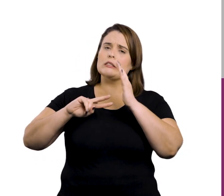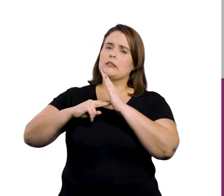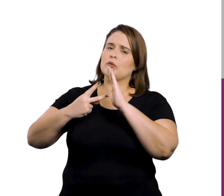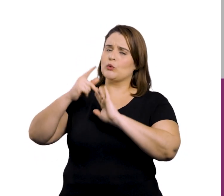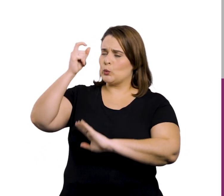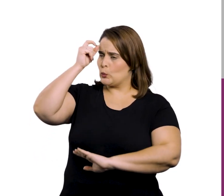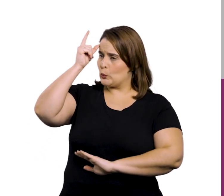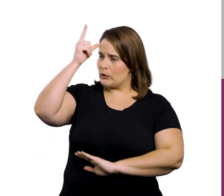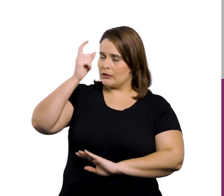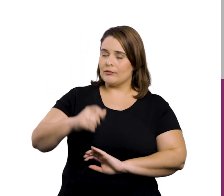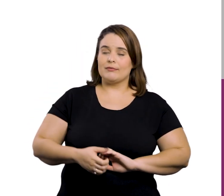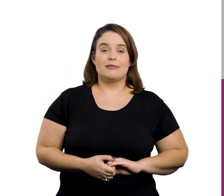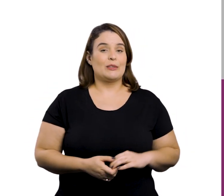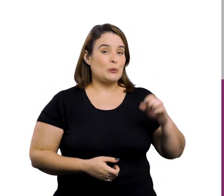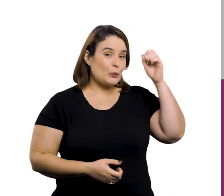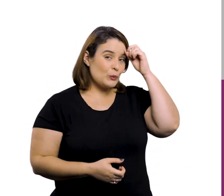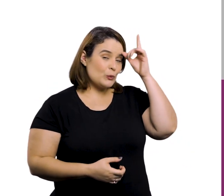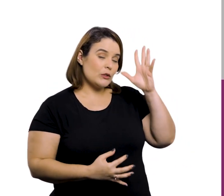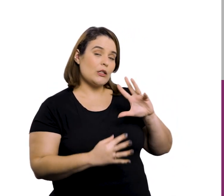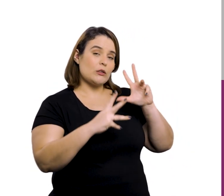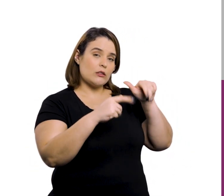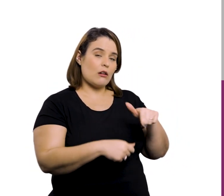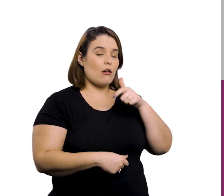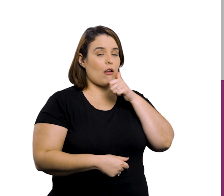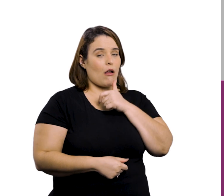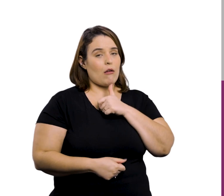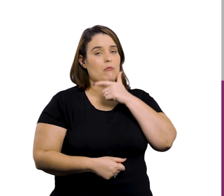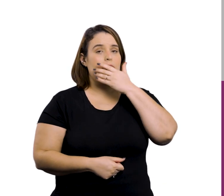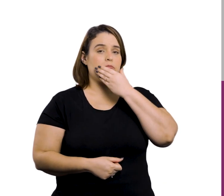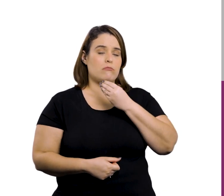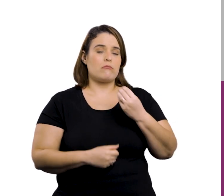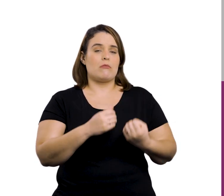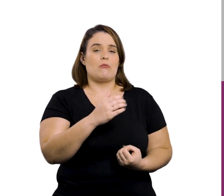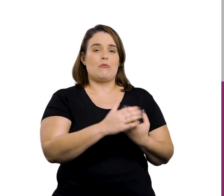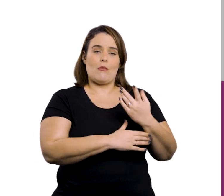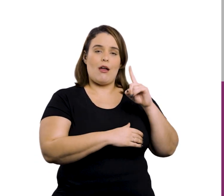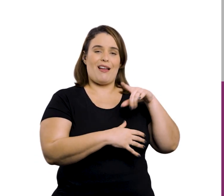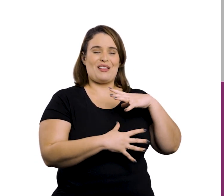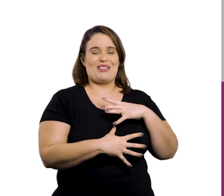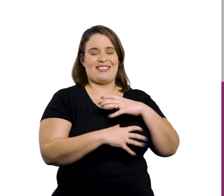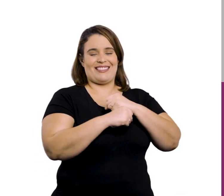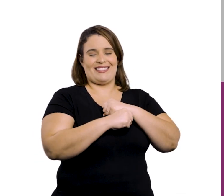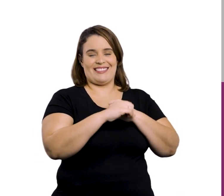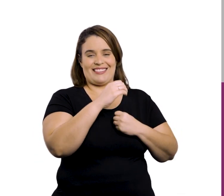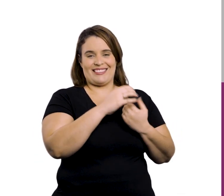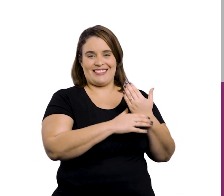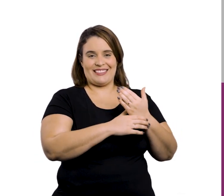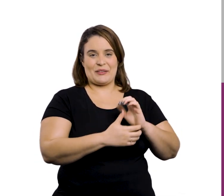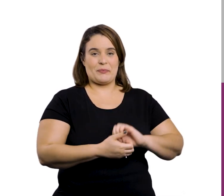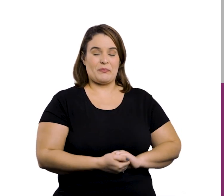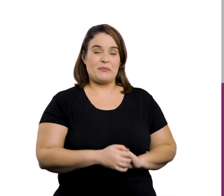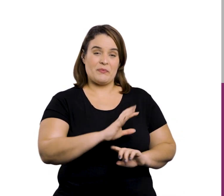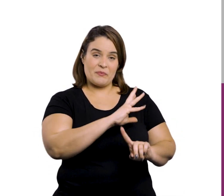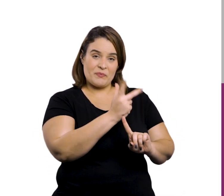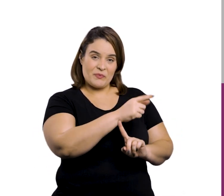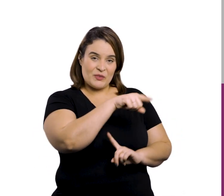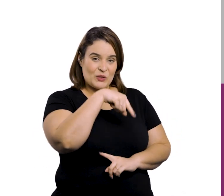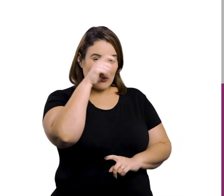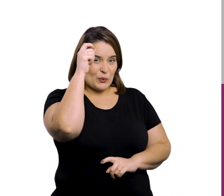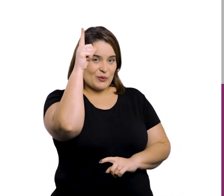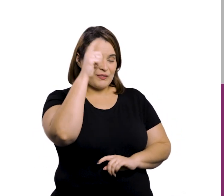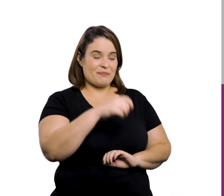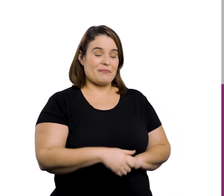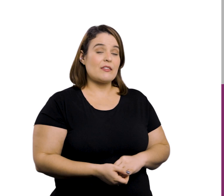o que é cultura? Cultura é tudo aquilo que homens e mulheres criaram para serem plenos.